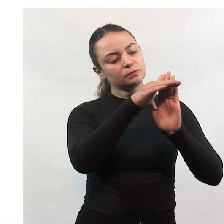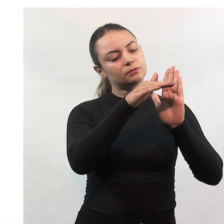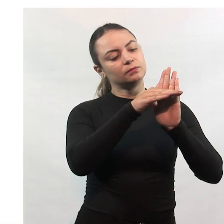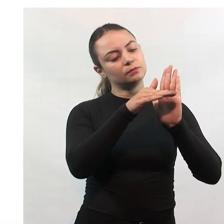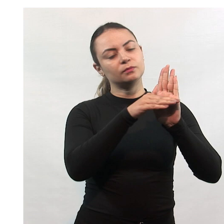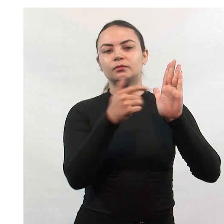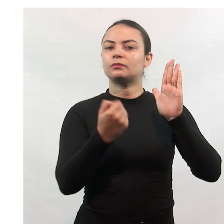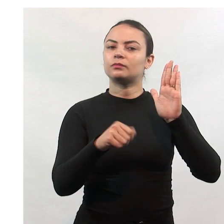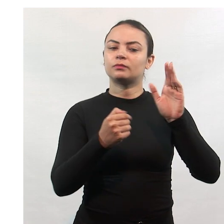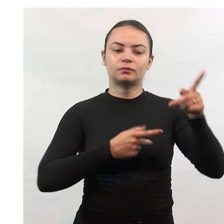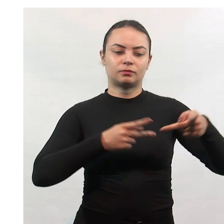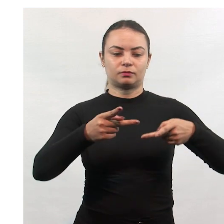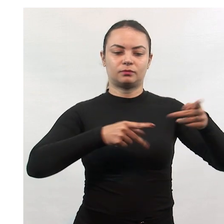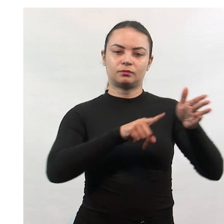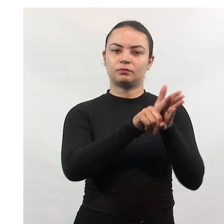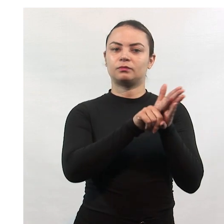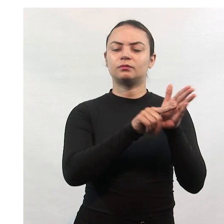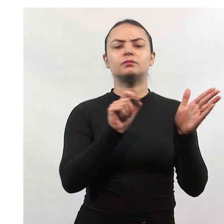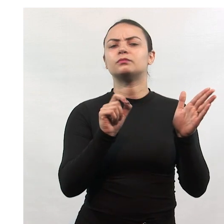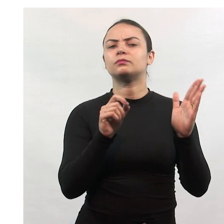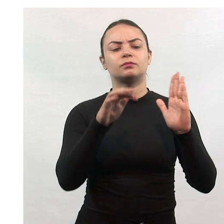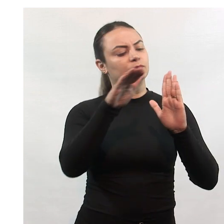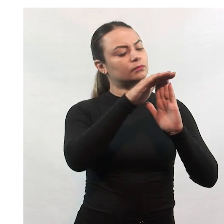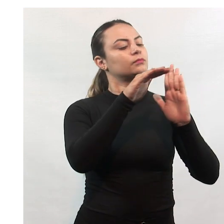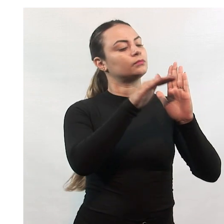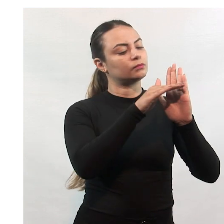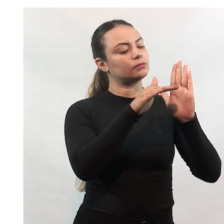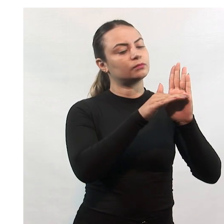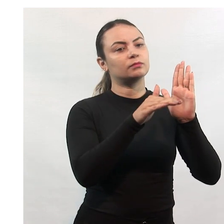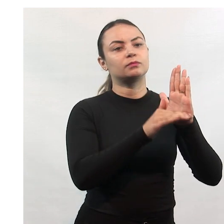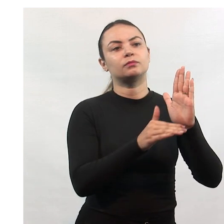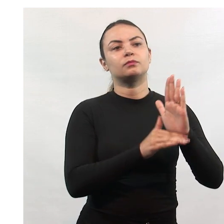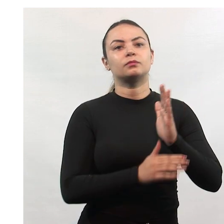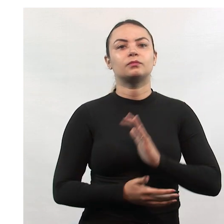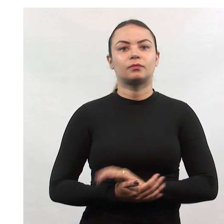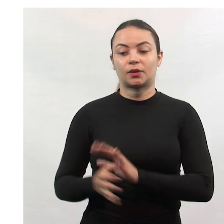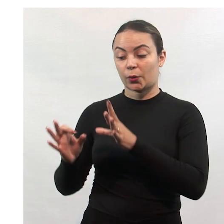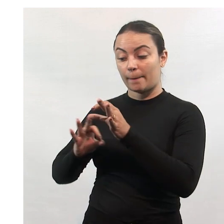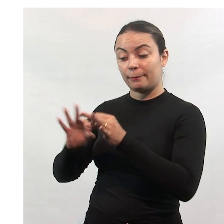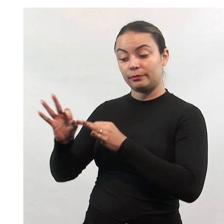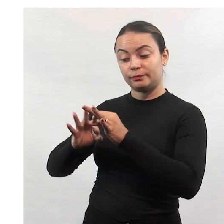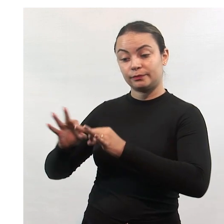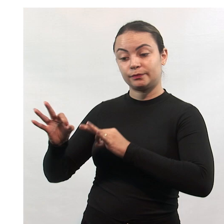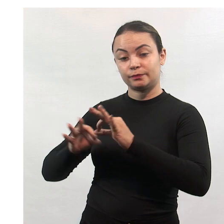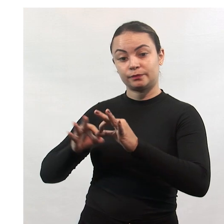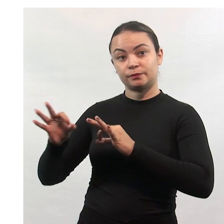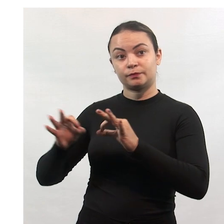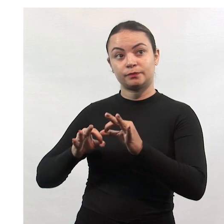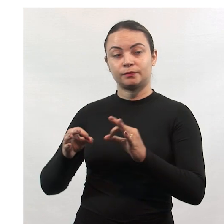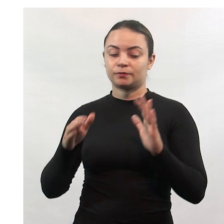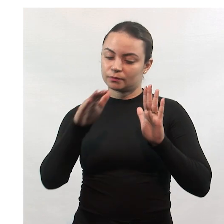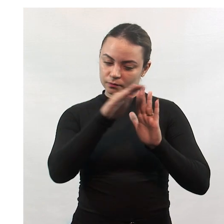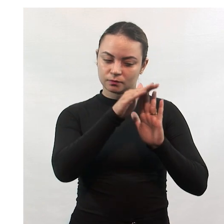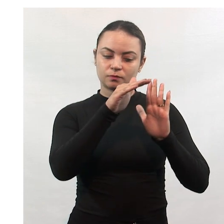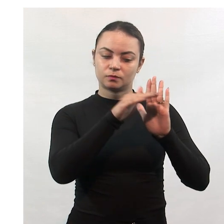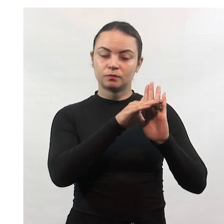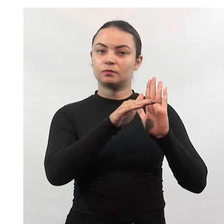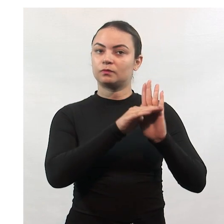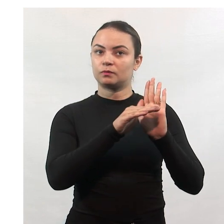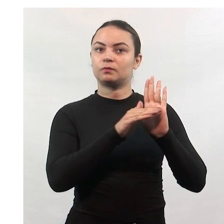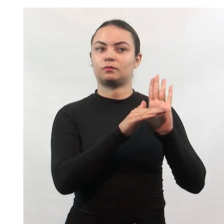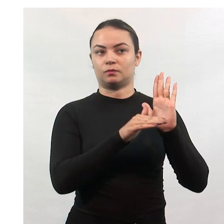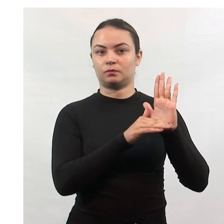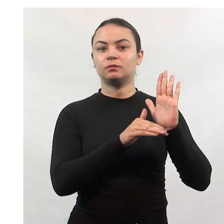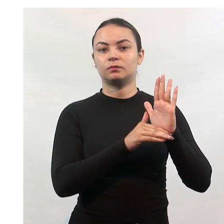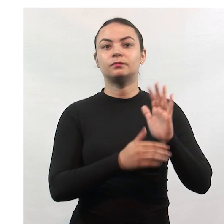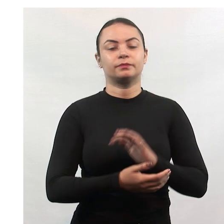de um projeto de pesquisa. Professor, mas então, o que eu tenho que fazer no planejamento de pesquisa? É isso daqui, né?